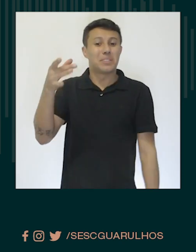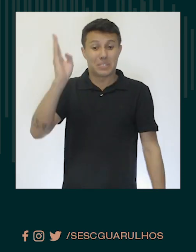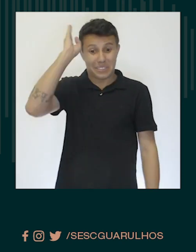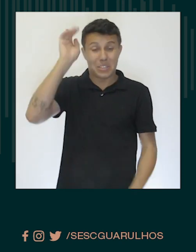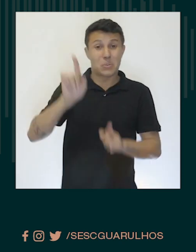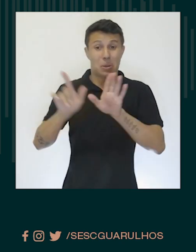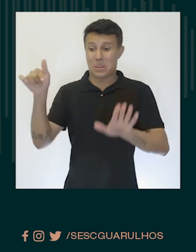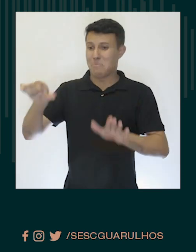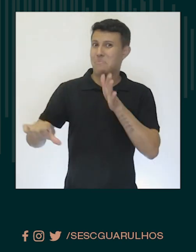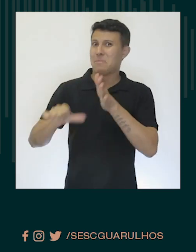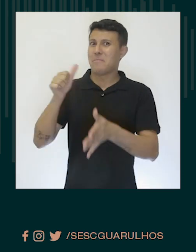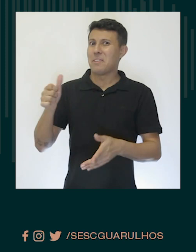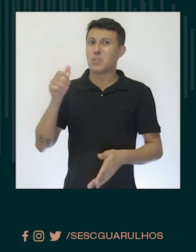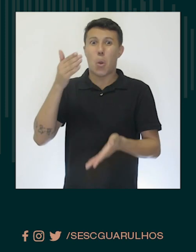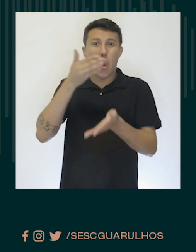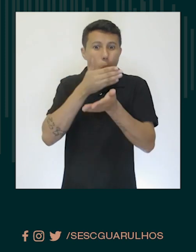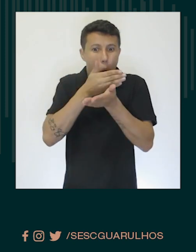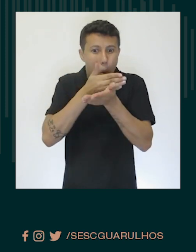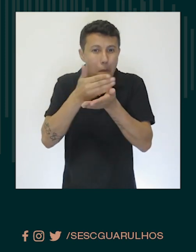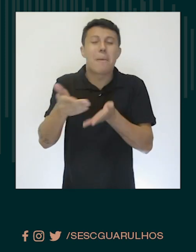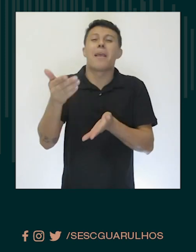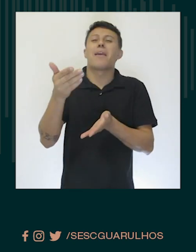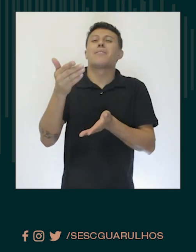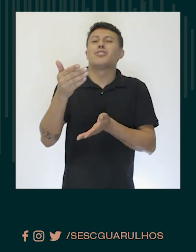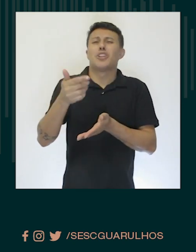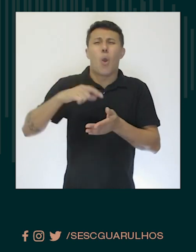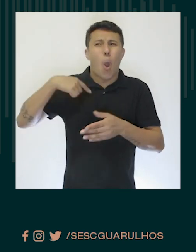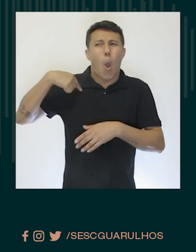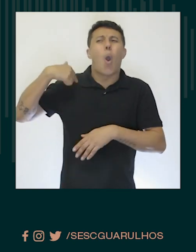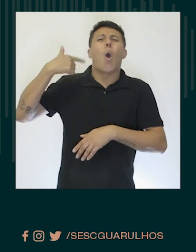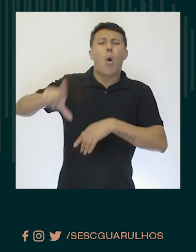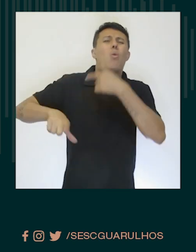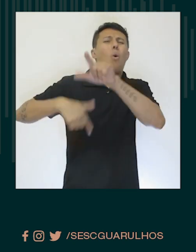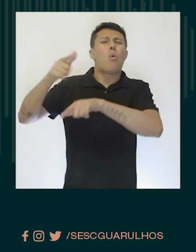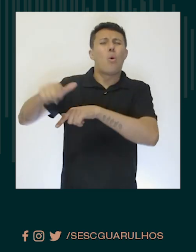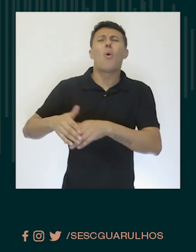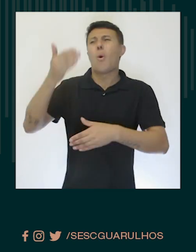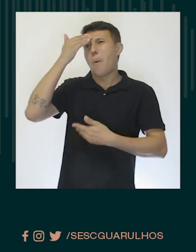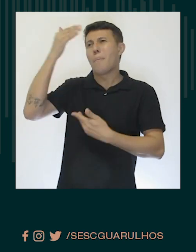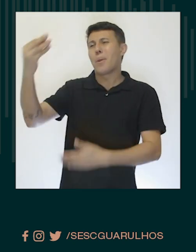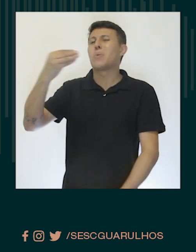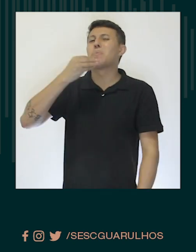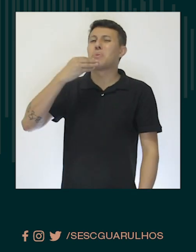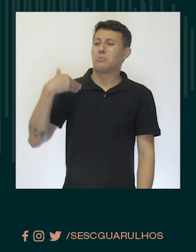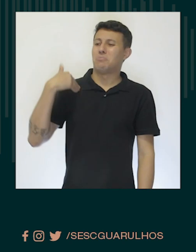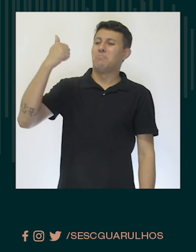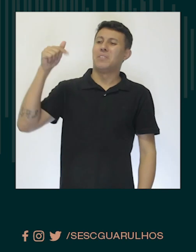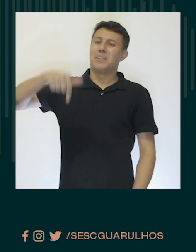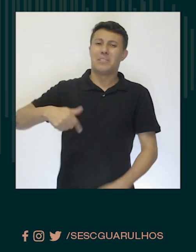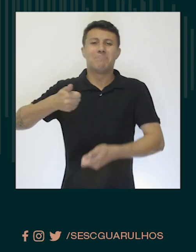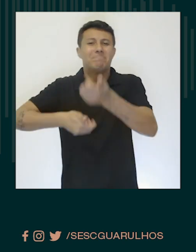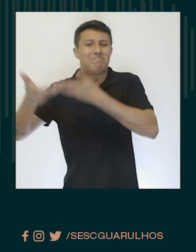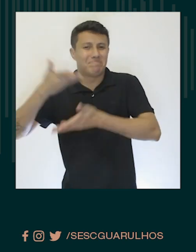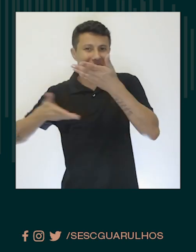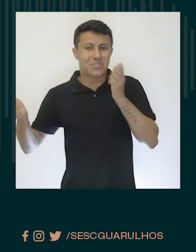primeira, que venham outras aí. Obrigada pela oportunidade de partilhar um pouco do que a gente está pensando aí